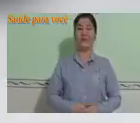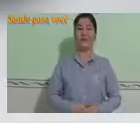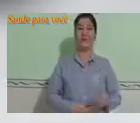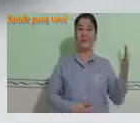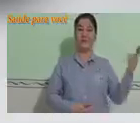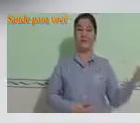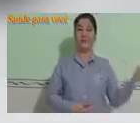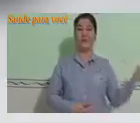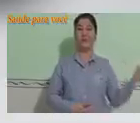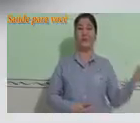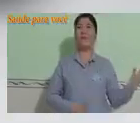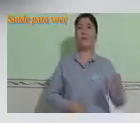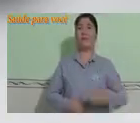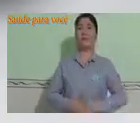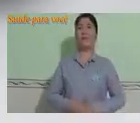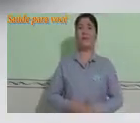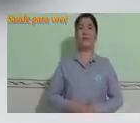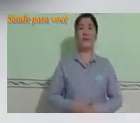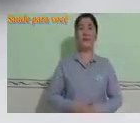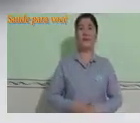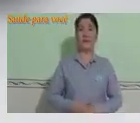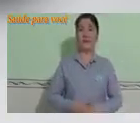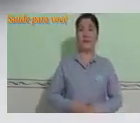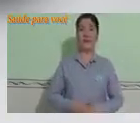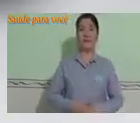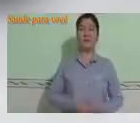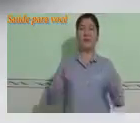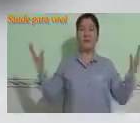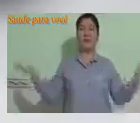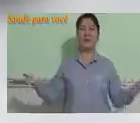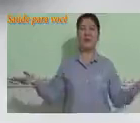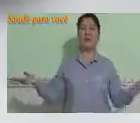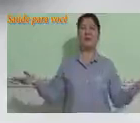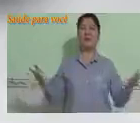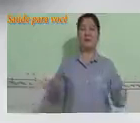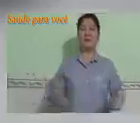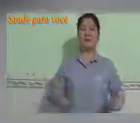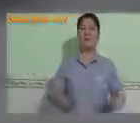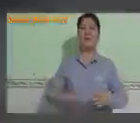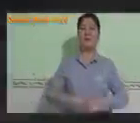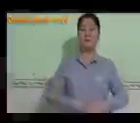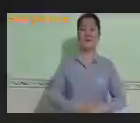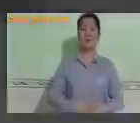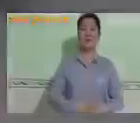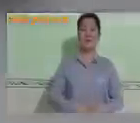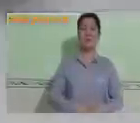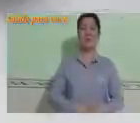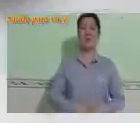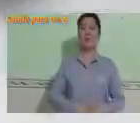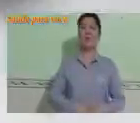Dessa forma, este tipo de tatuagem não deve ser usada em pessoas como uma visão saudável, mesmo que seja feita